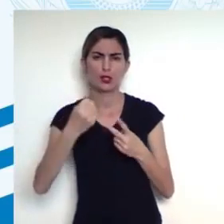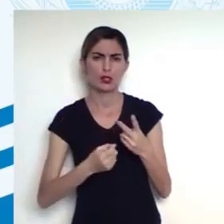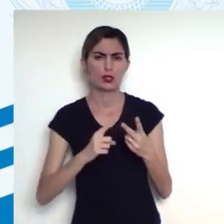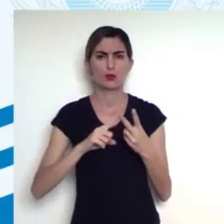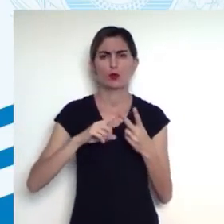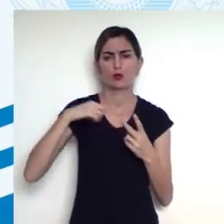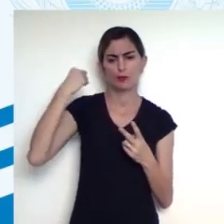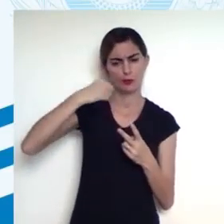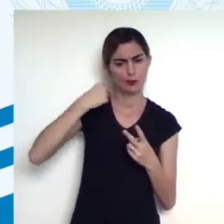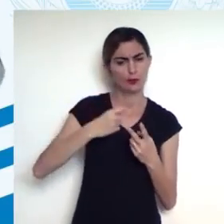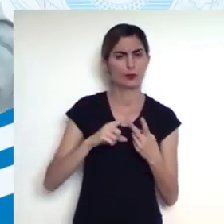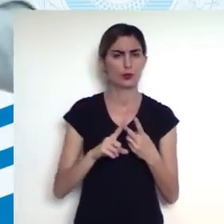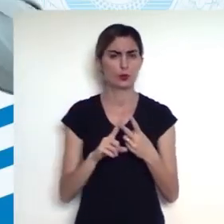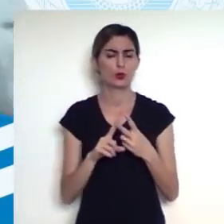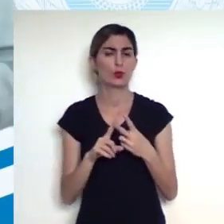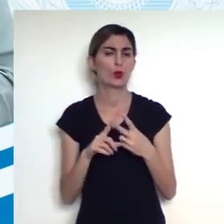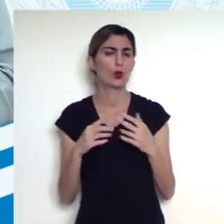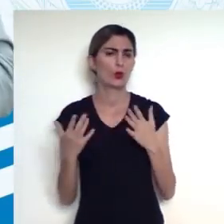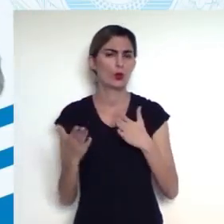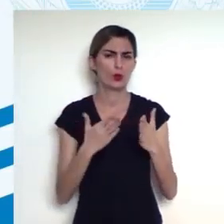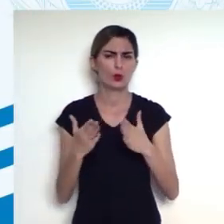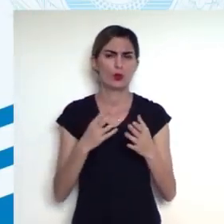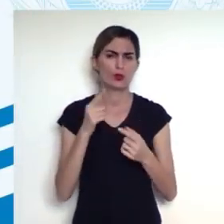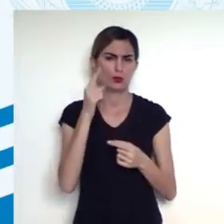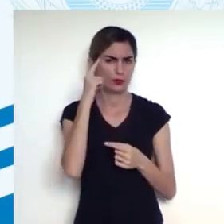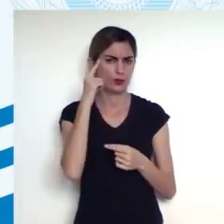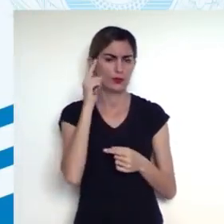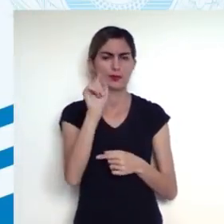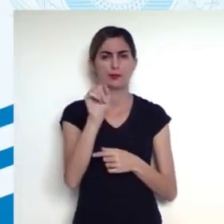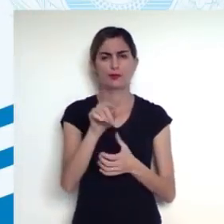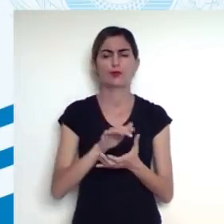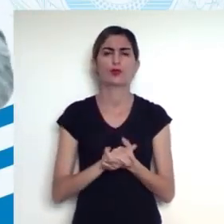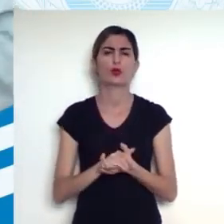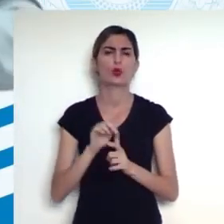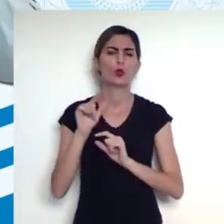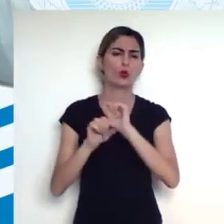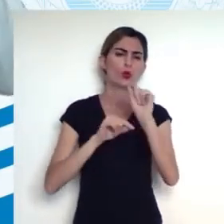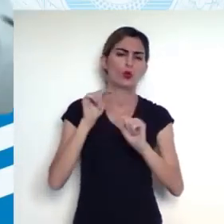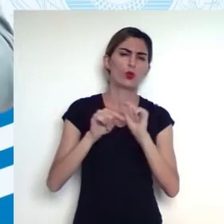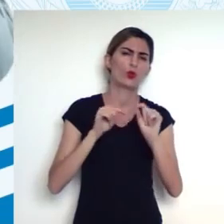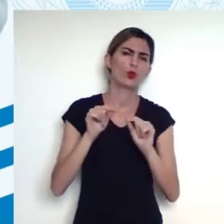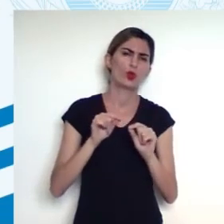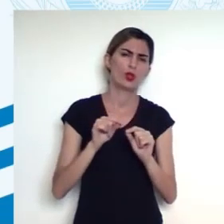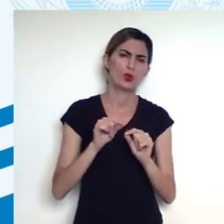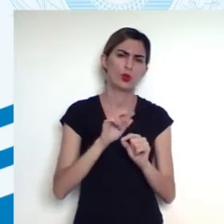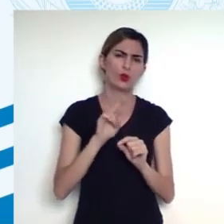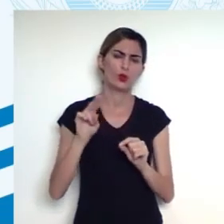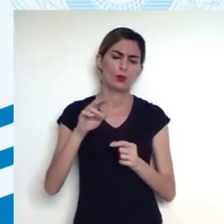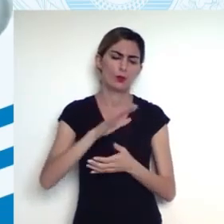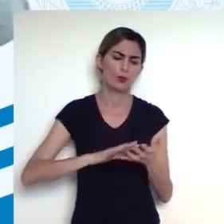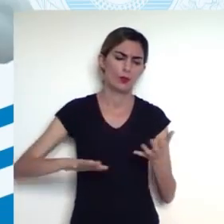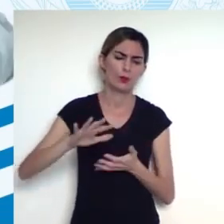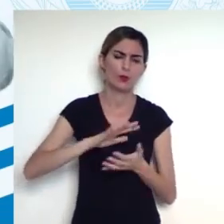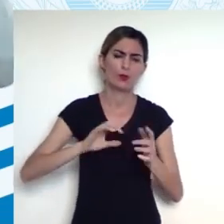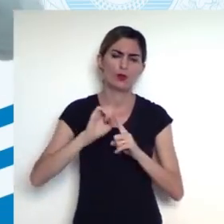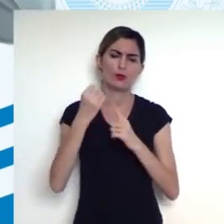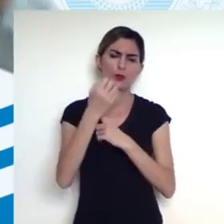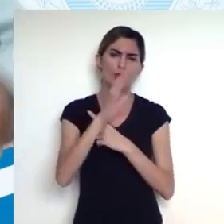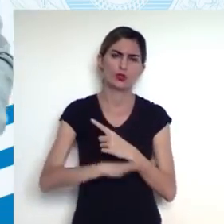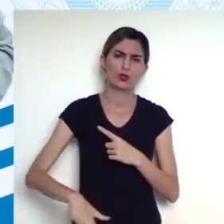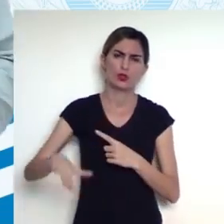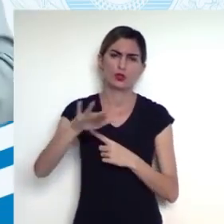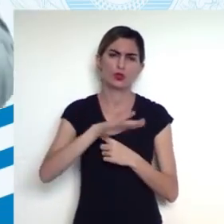dos comunistas. Então, na cabecinha de vocês, o que vem a ser os movimentos